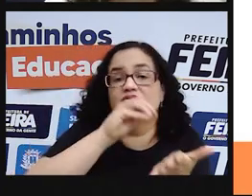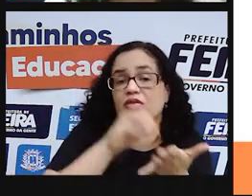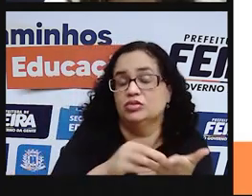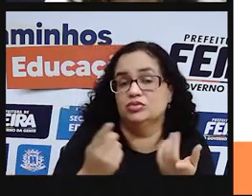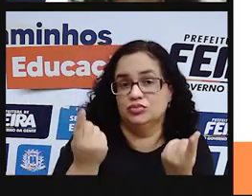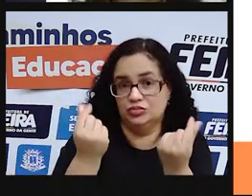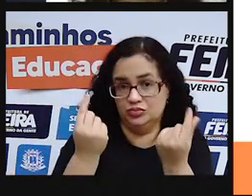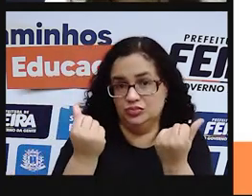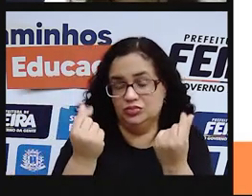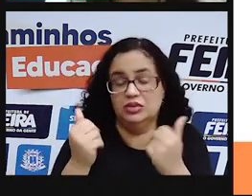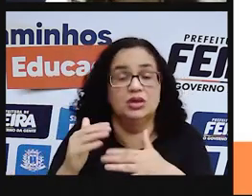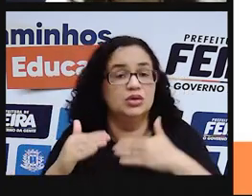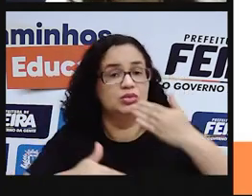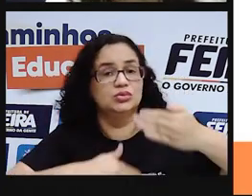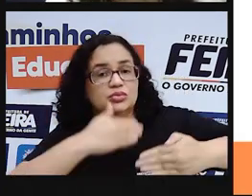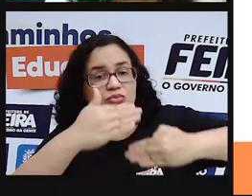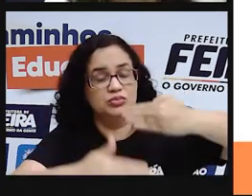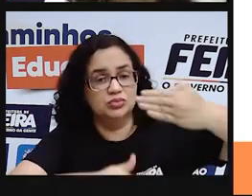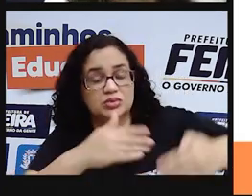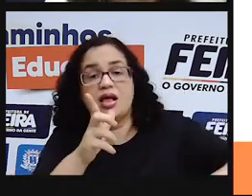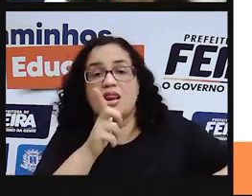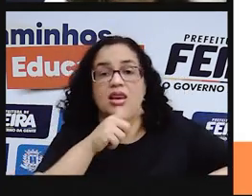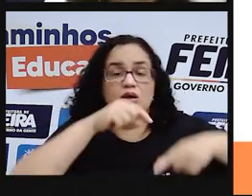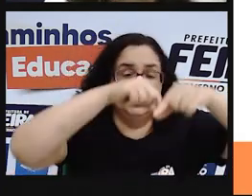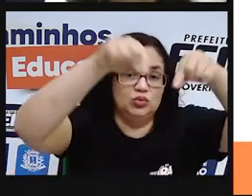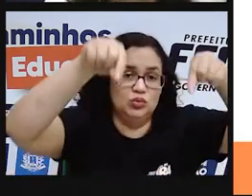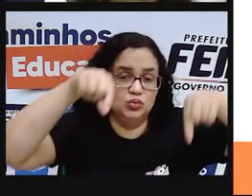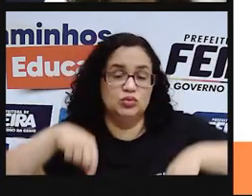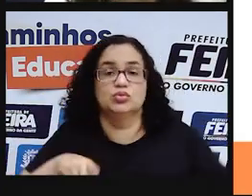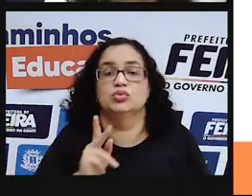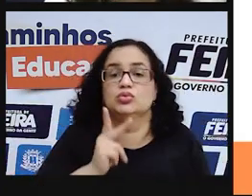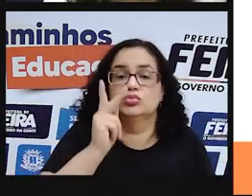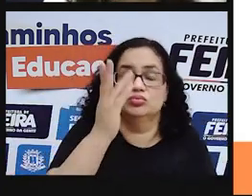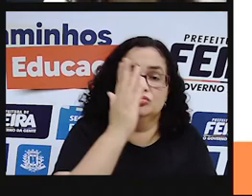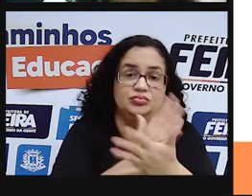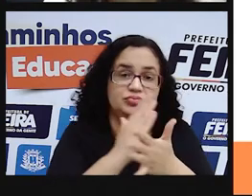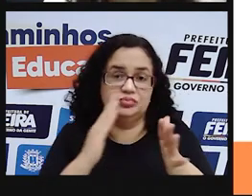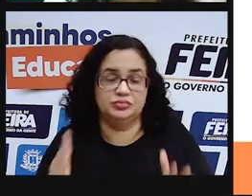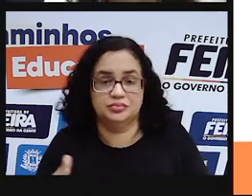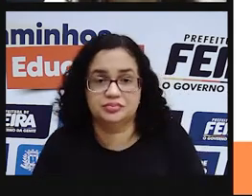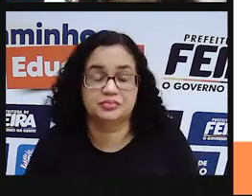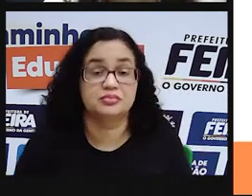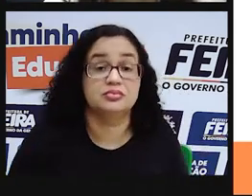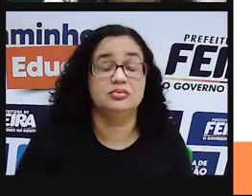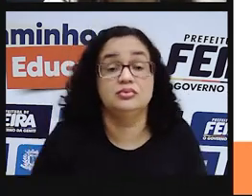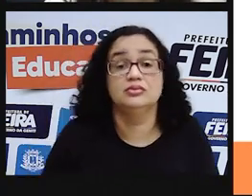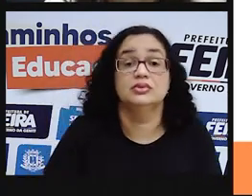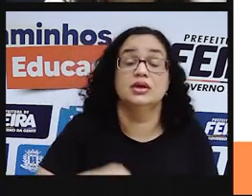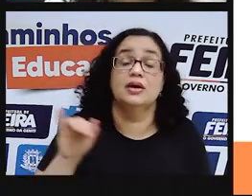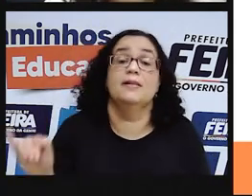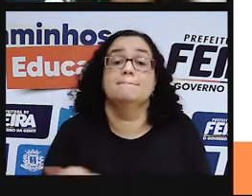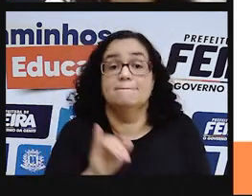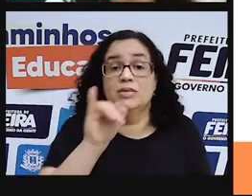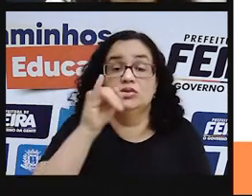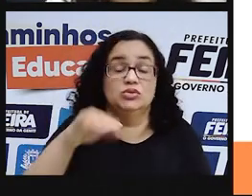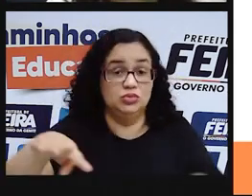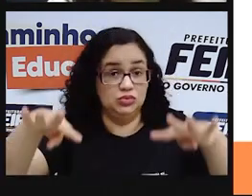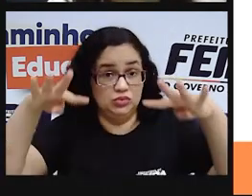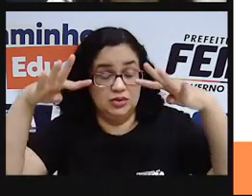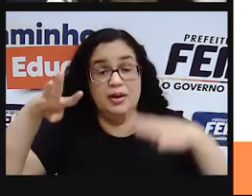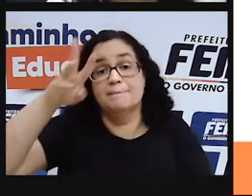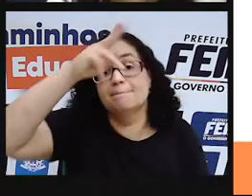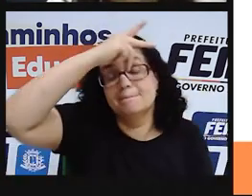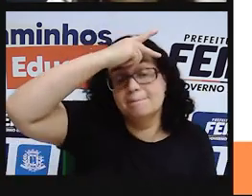dinheiro e o tempo vai passando e continuam sendo destruídas então é importante que a nossa atenção enquanto que